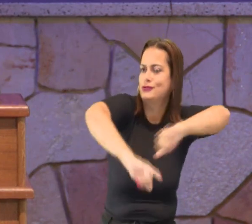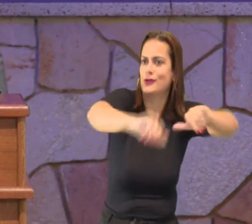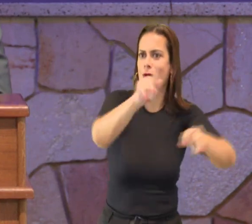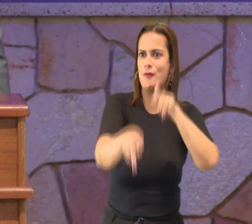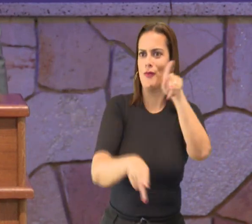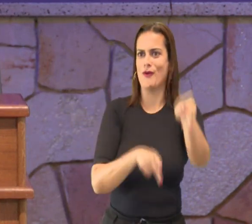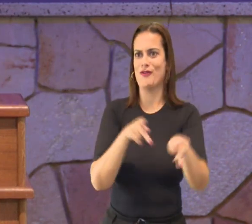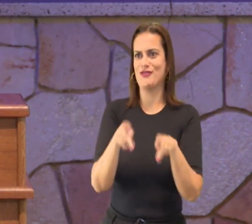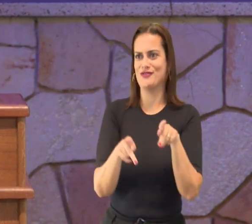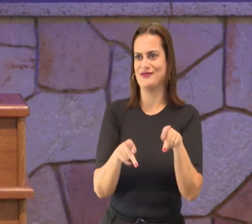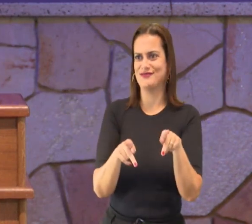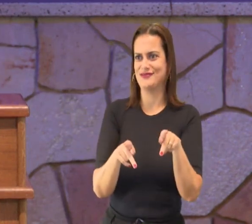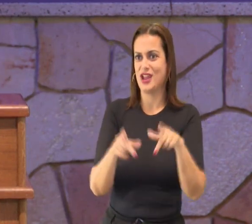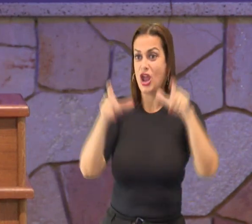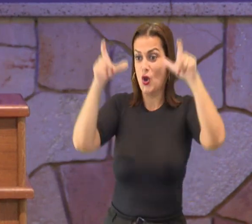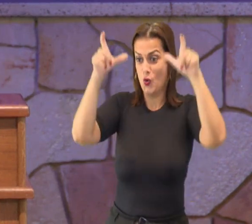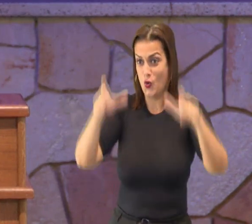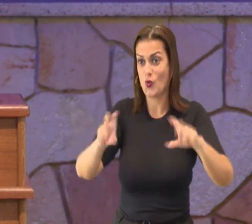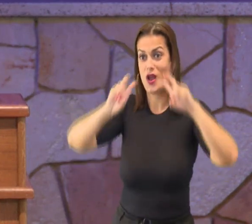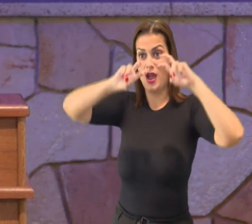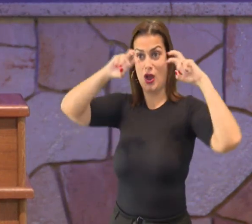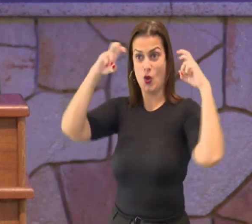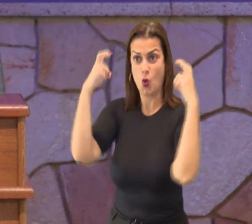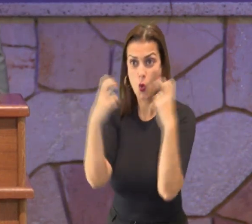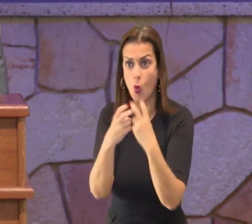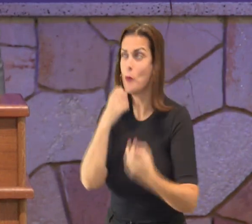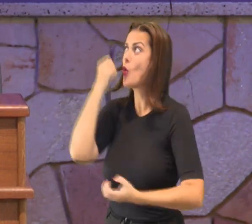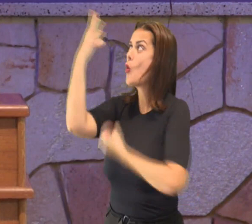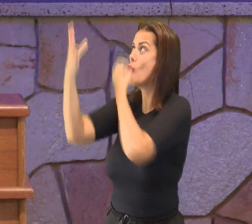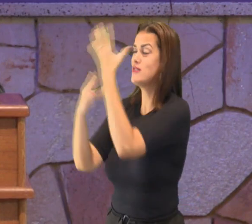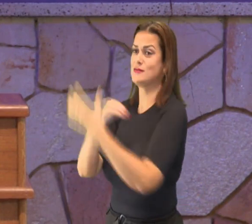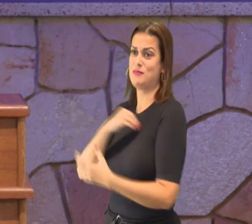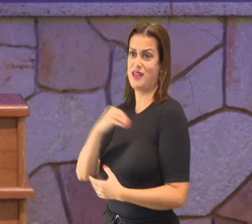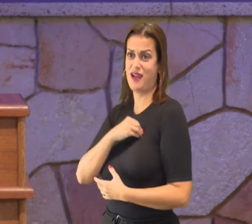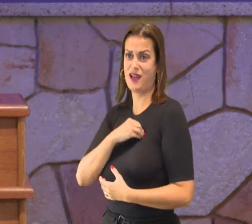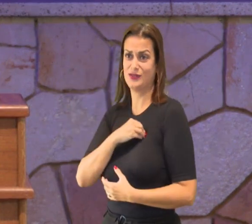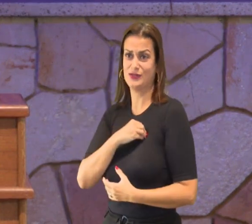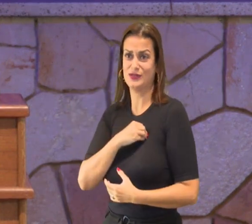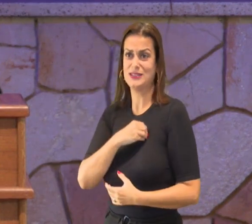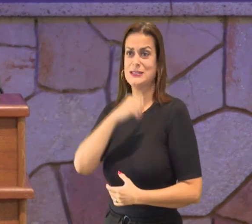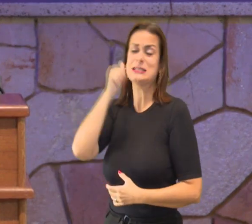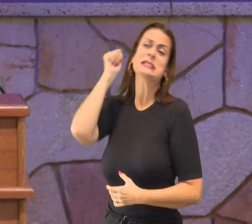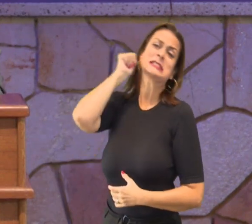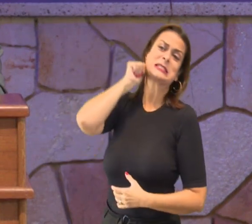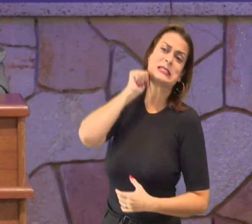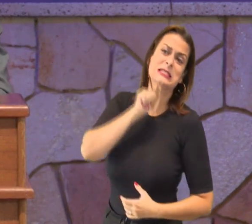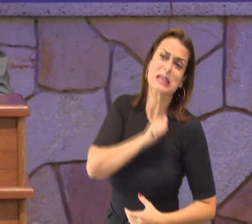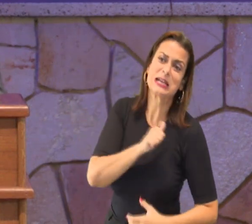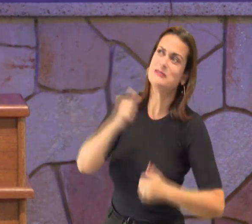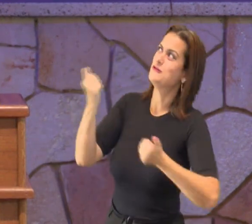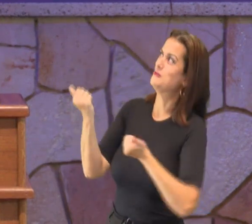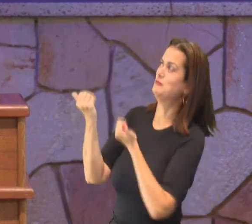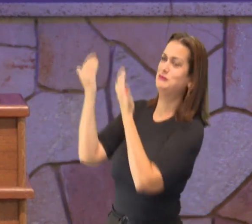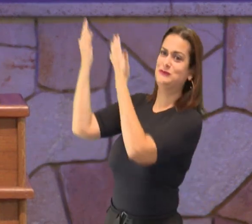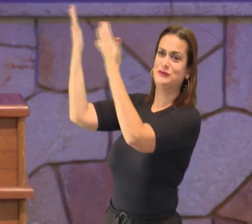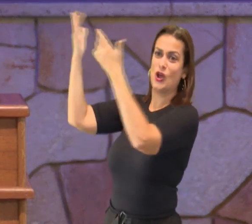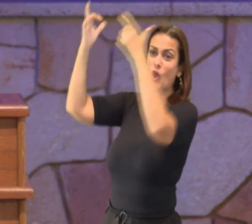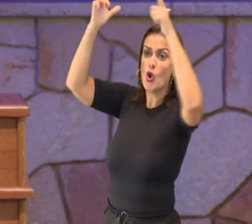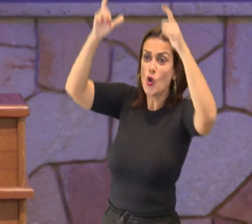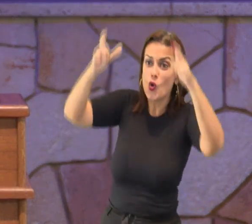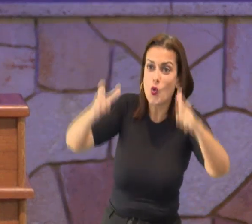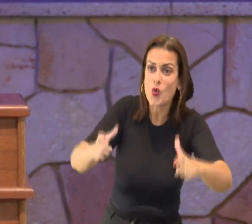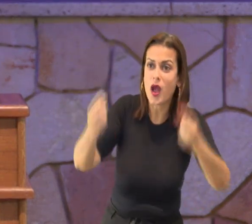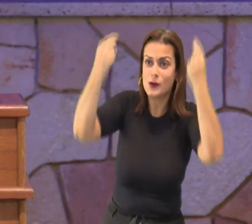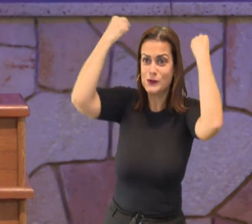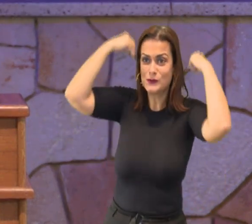povo. Era o lugar do culto, da confissão do pecado, do oferecimento do sacrifício, o lugar de